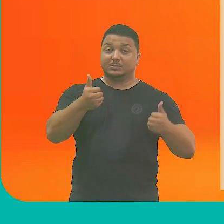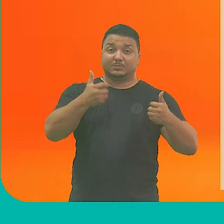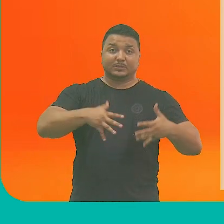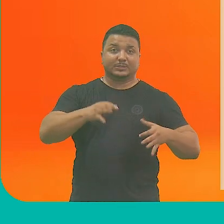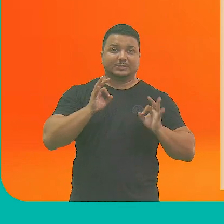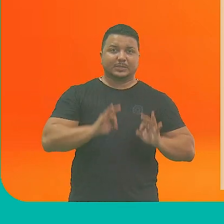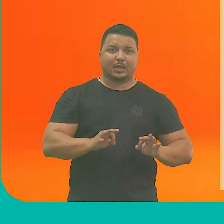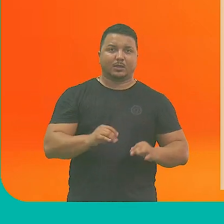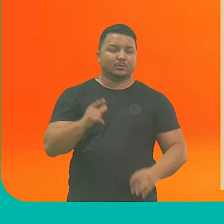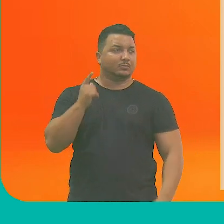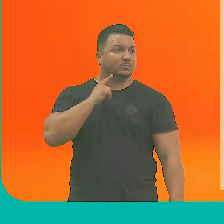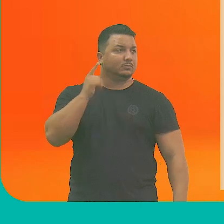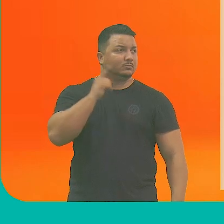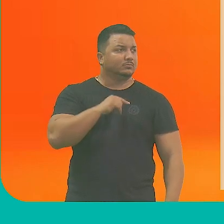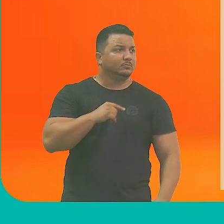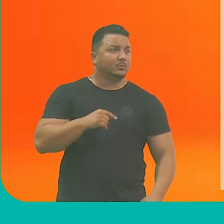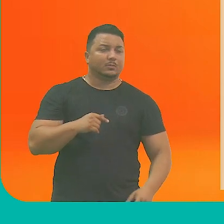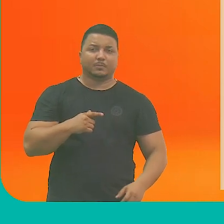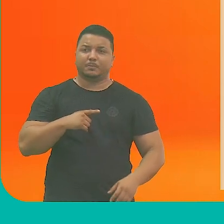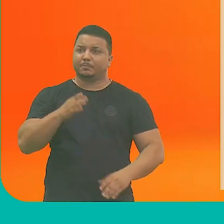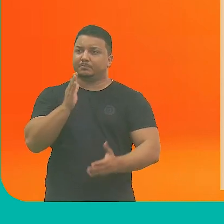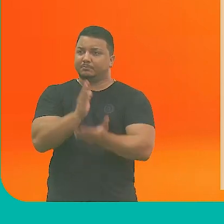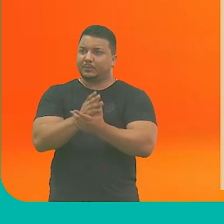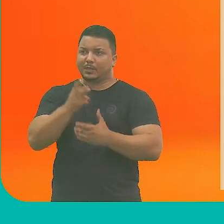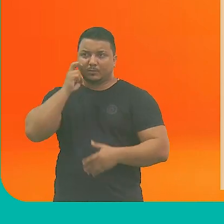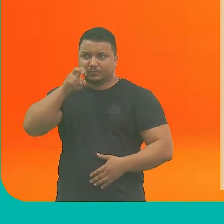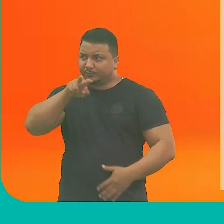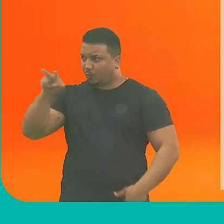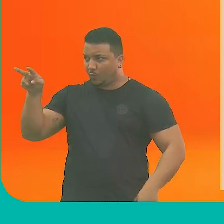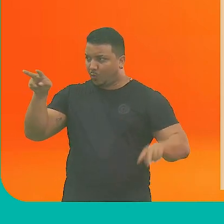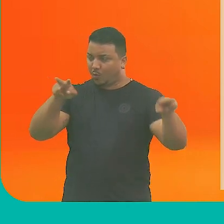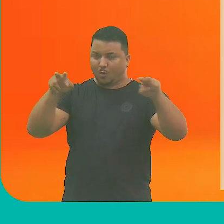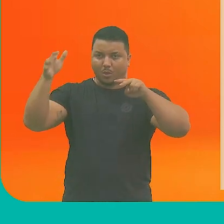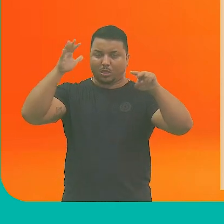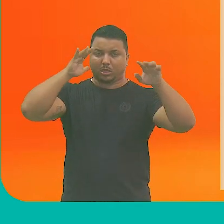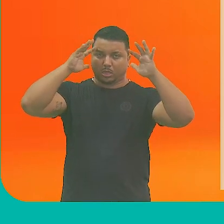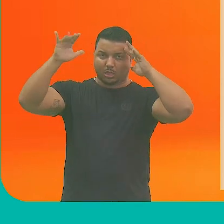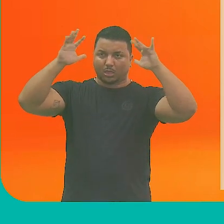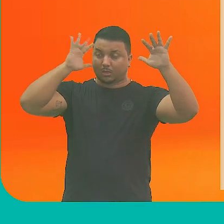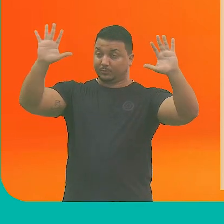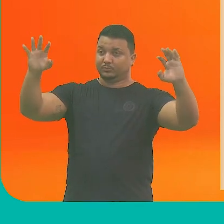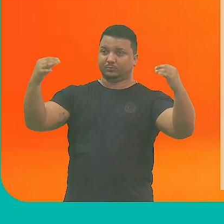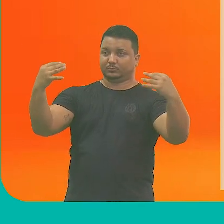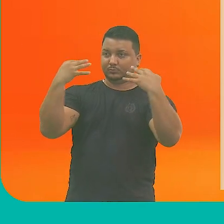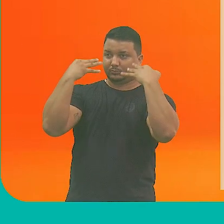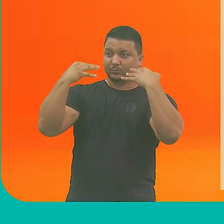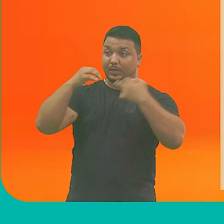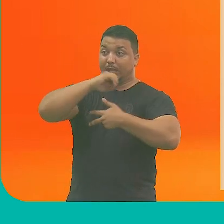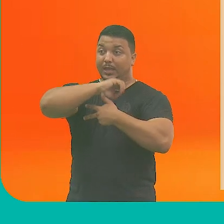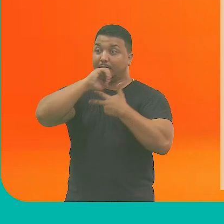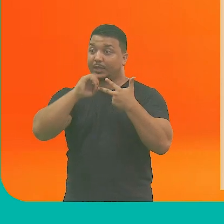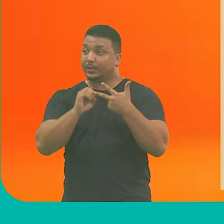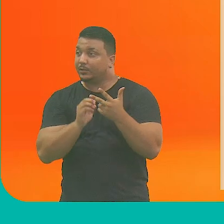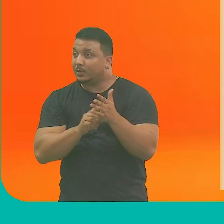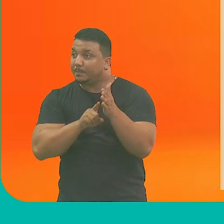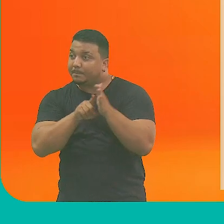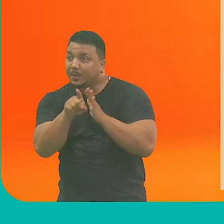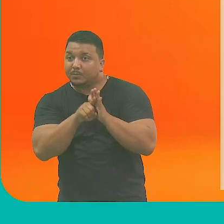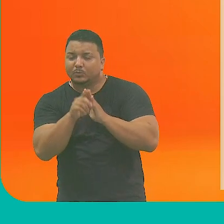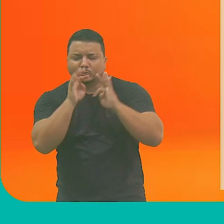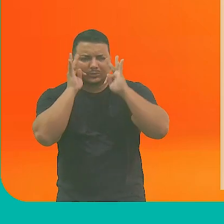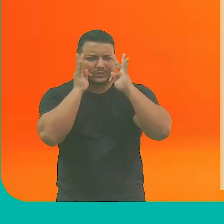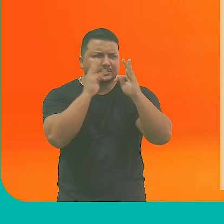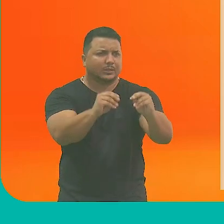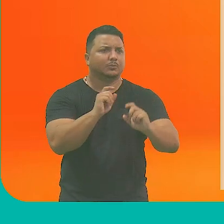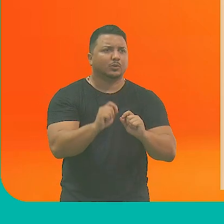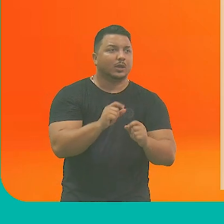presta atenção para o que tu está olhando para aí. Toda a questão do Enem, ela tem um texto base